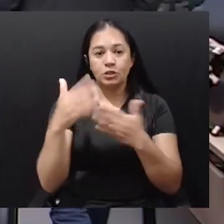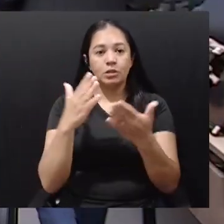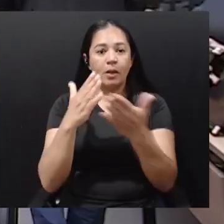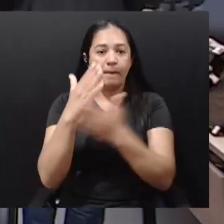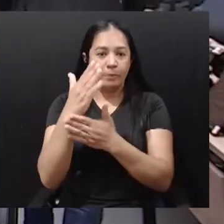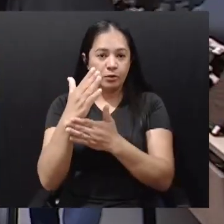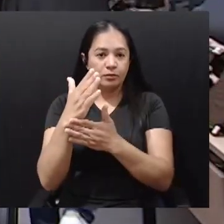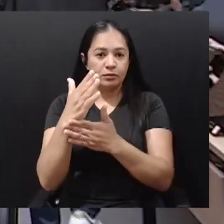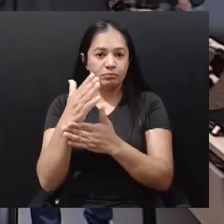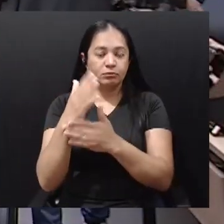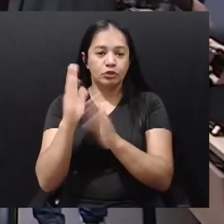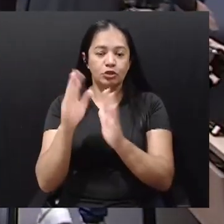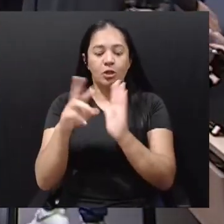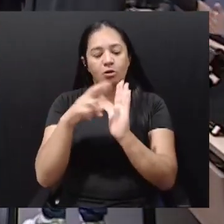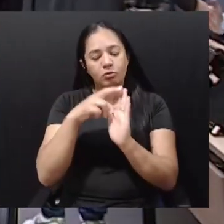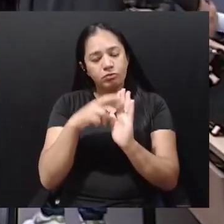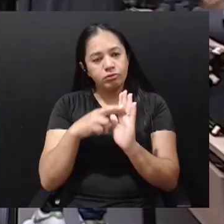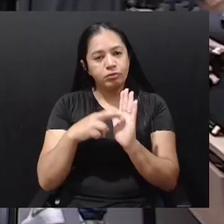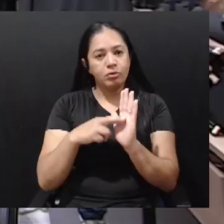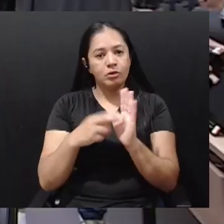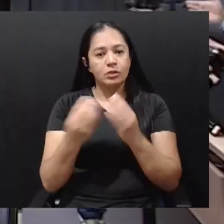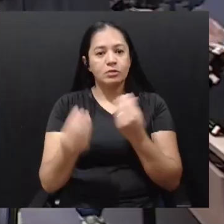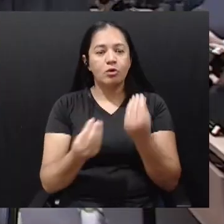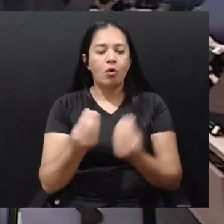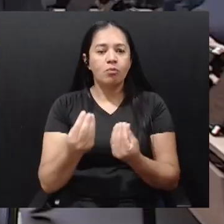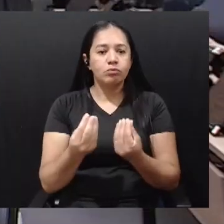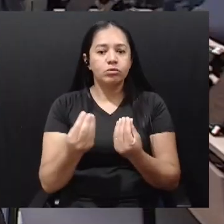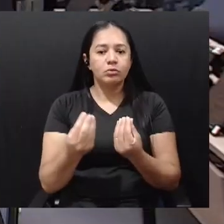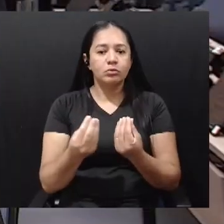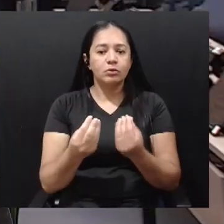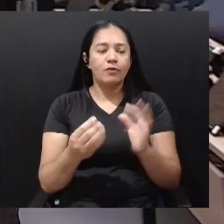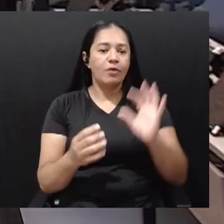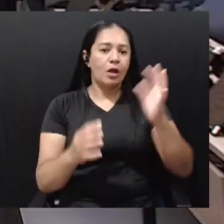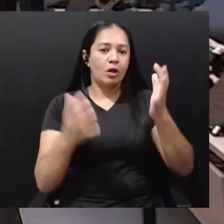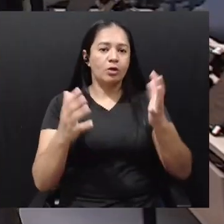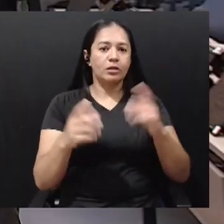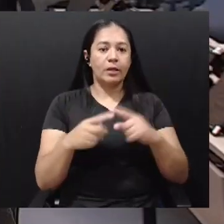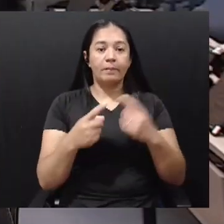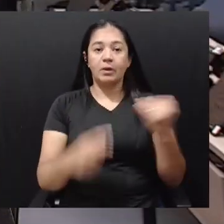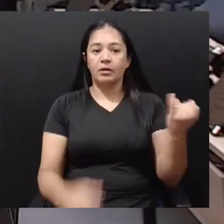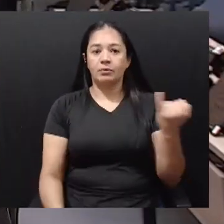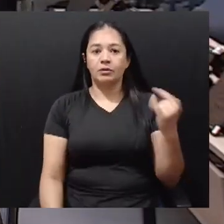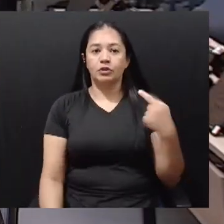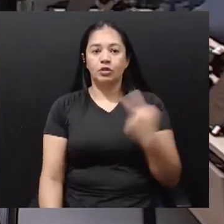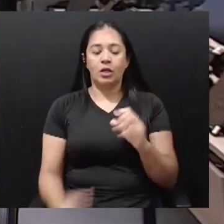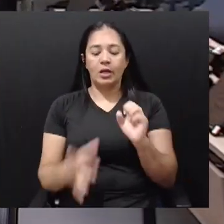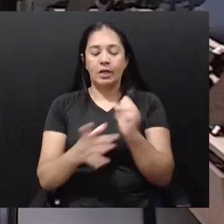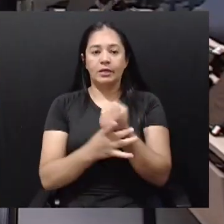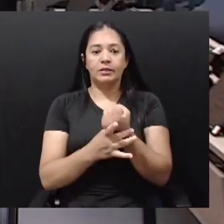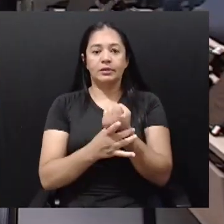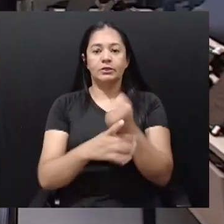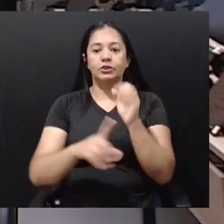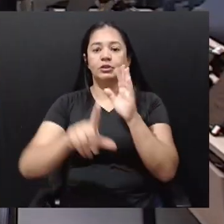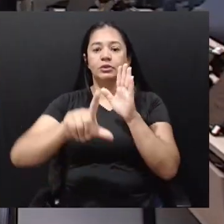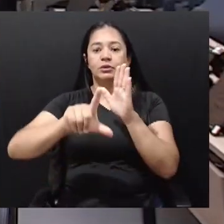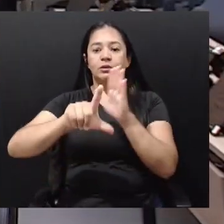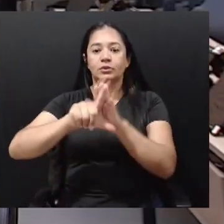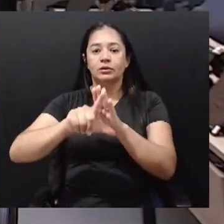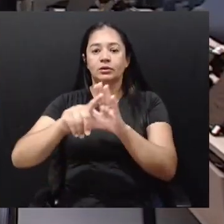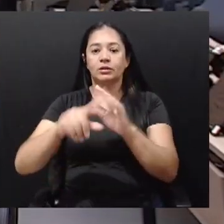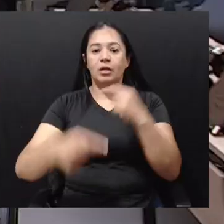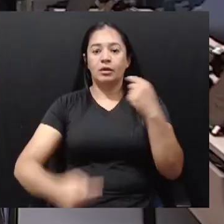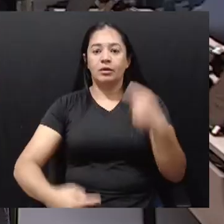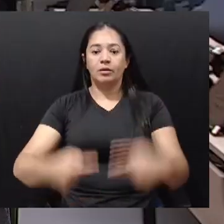regulamenta para saber como isso se daria. Mas o muito importante é a gente garantir na legislação essa política de atenção